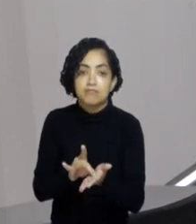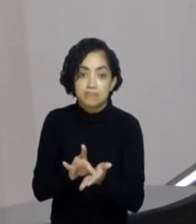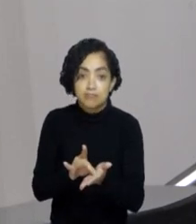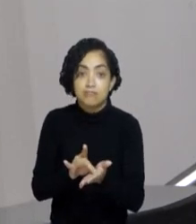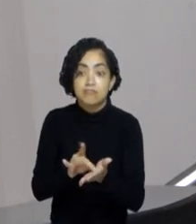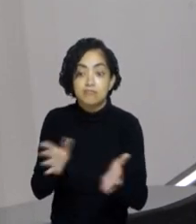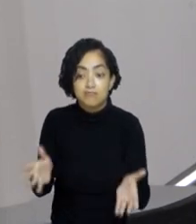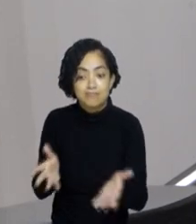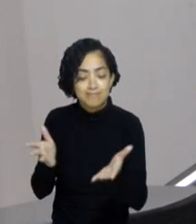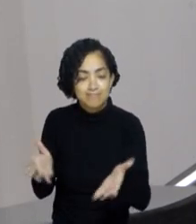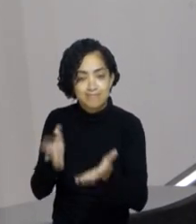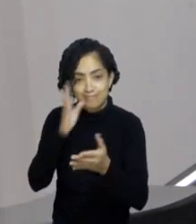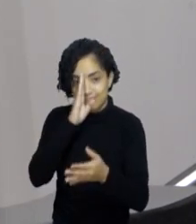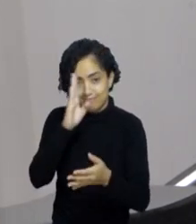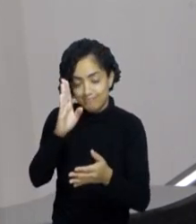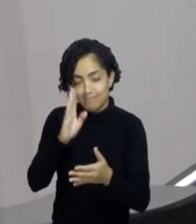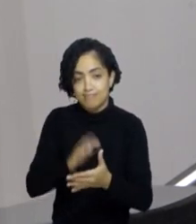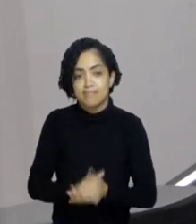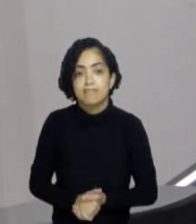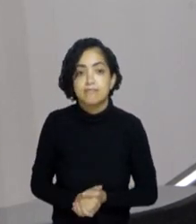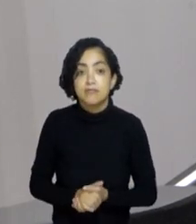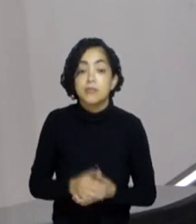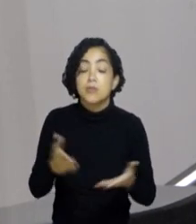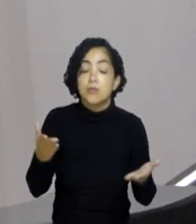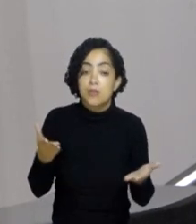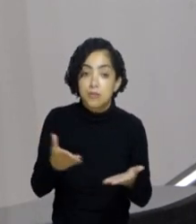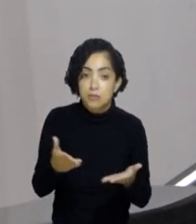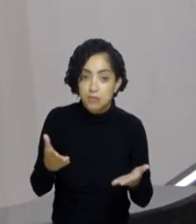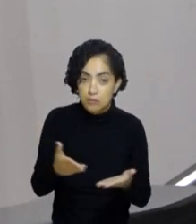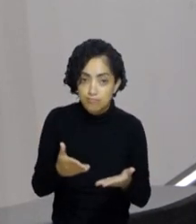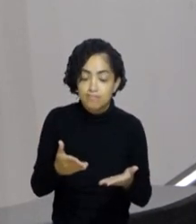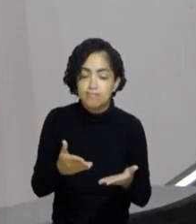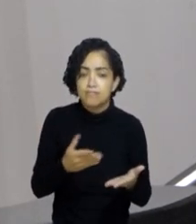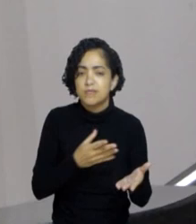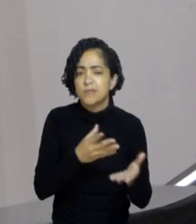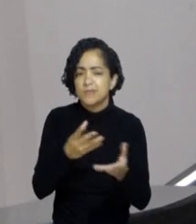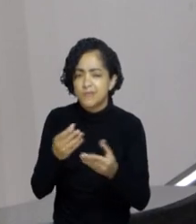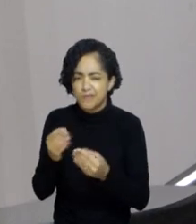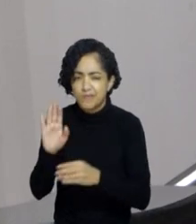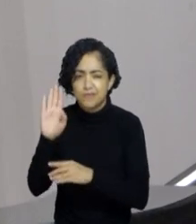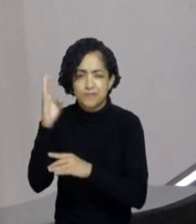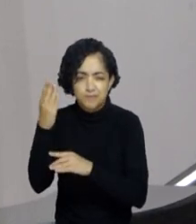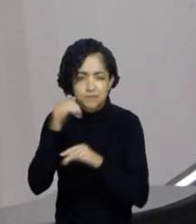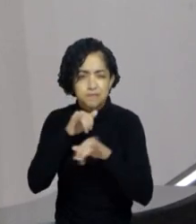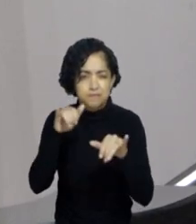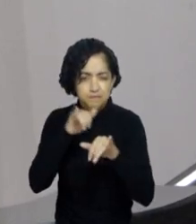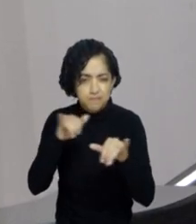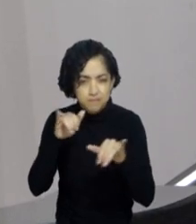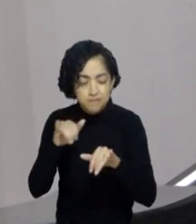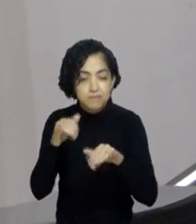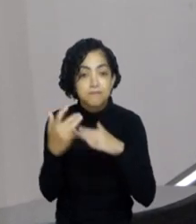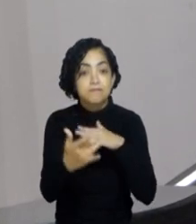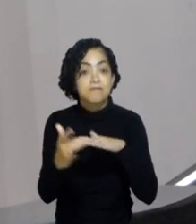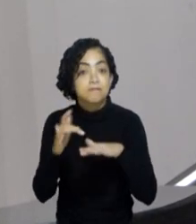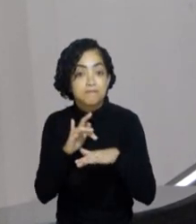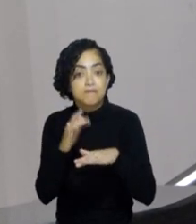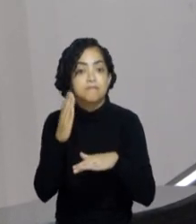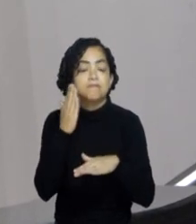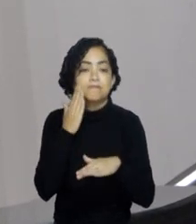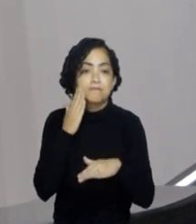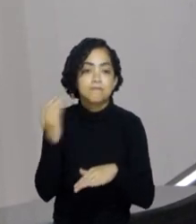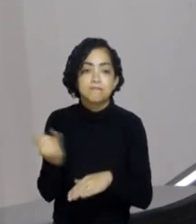promover, principalmente. Nos dias de hoje, em meio a tantas fake news divulgadas pelo meio digital, sabemos da